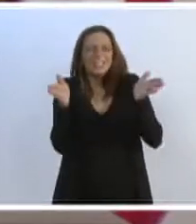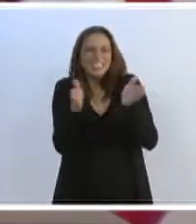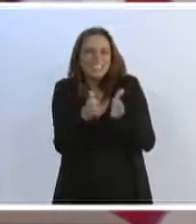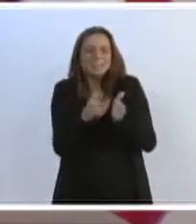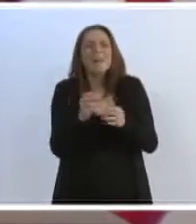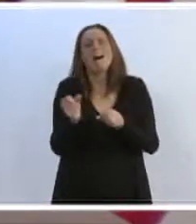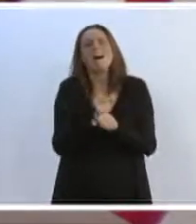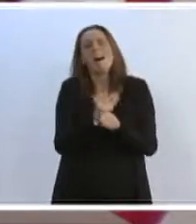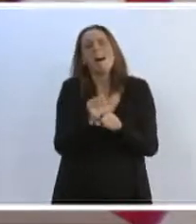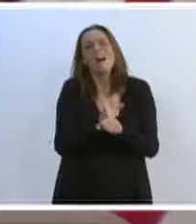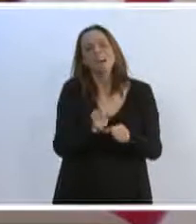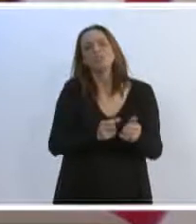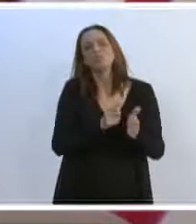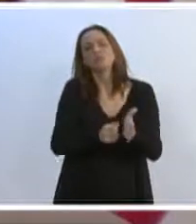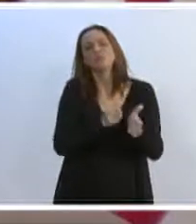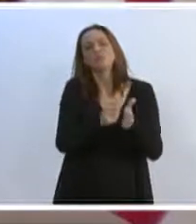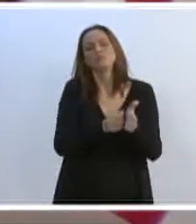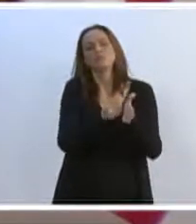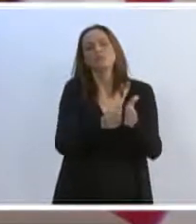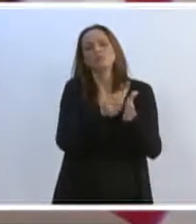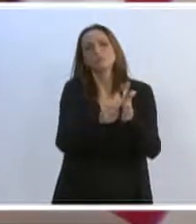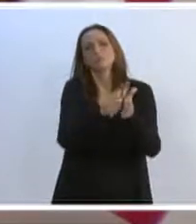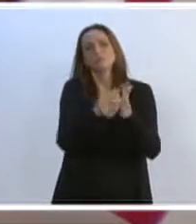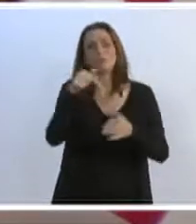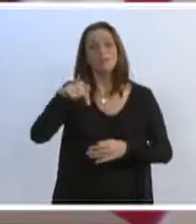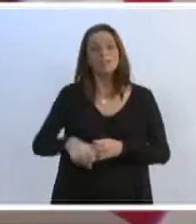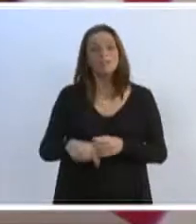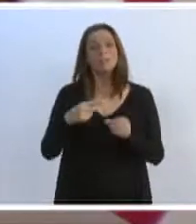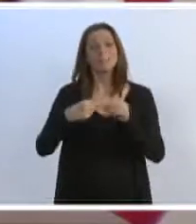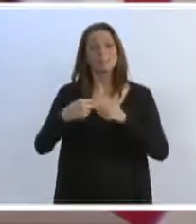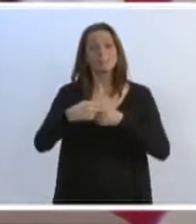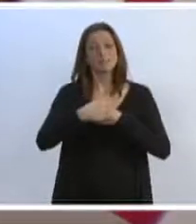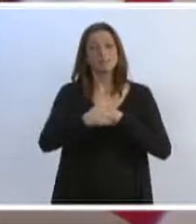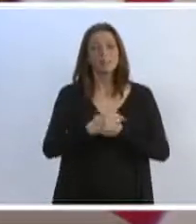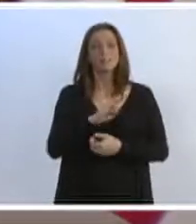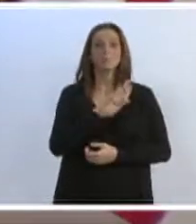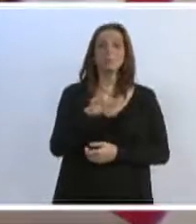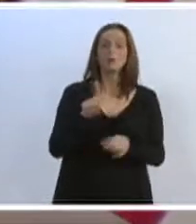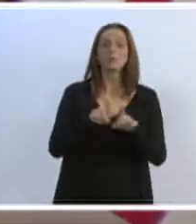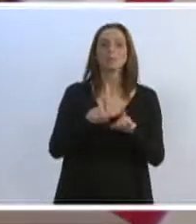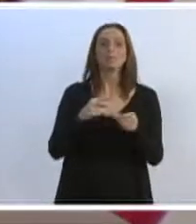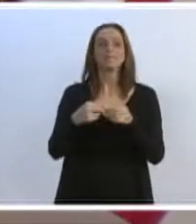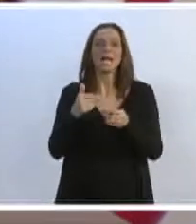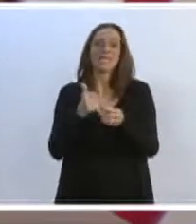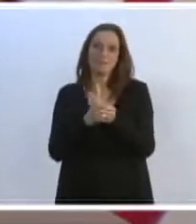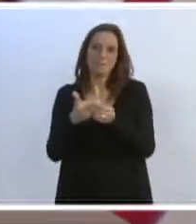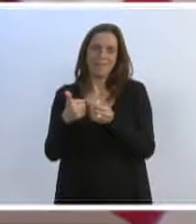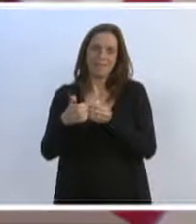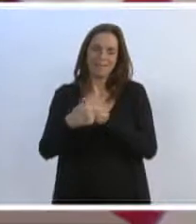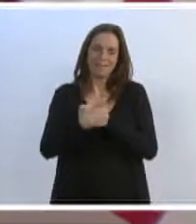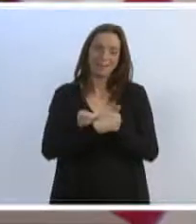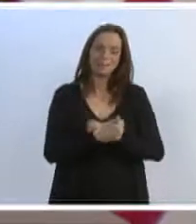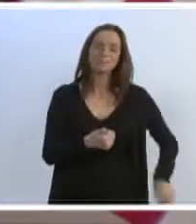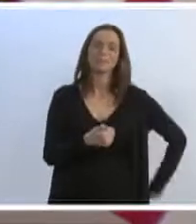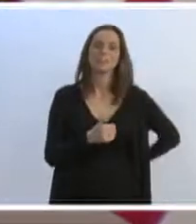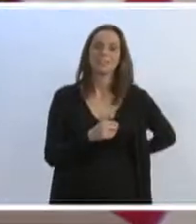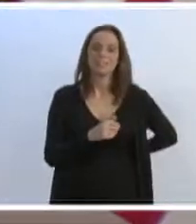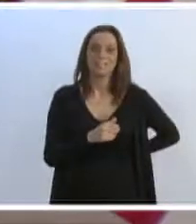muitos anos são decorridos desde então. Muitos sonhos esvaziaram-se no decorrer dos anos e